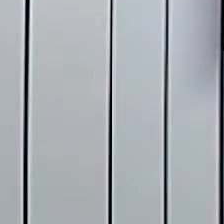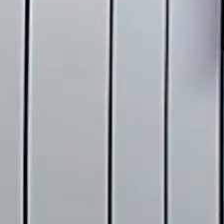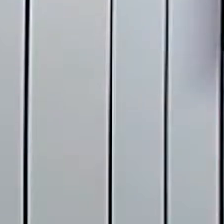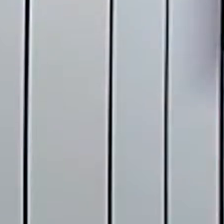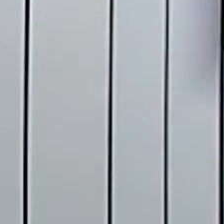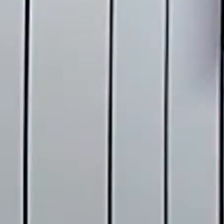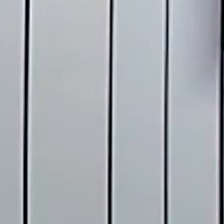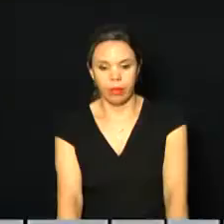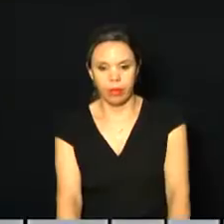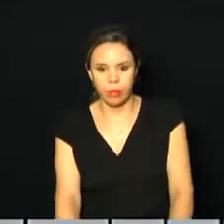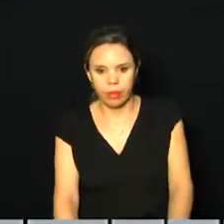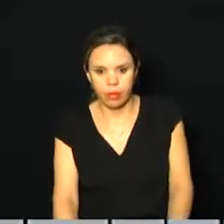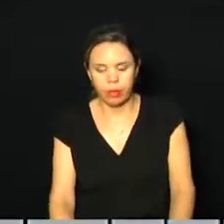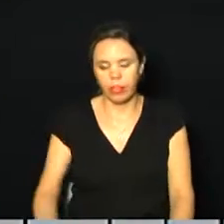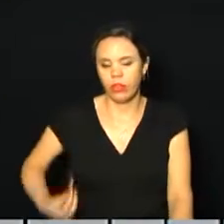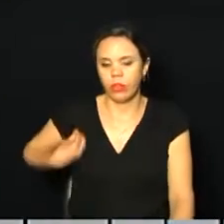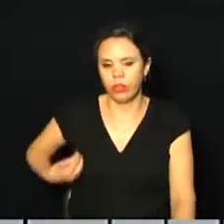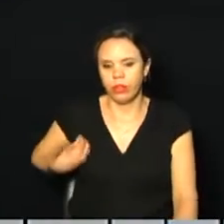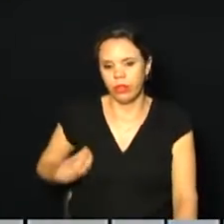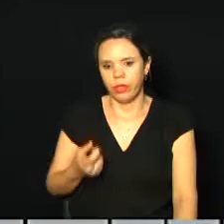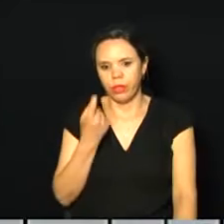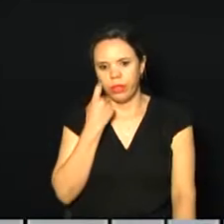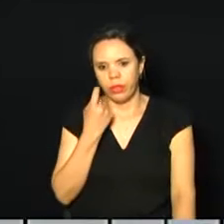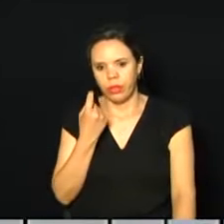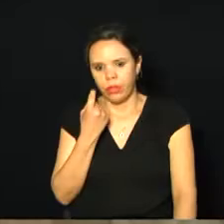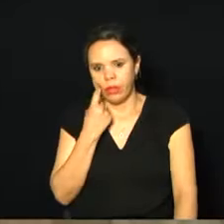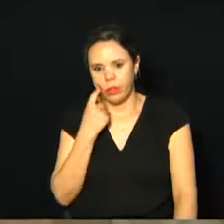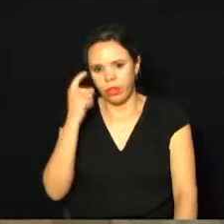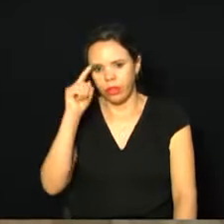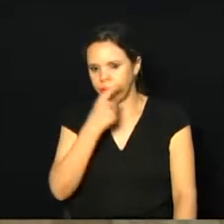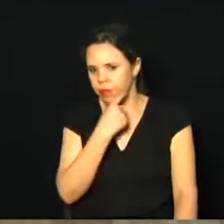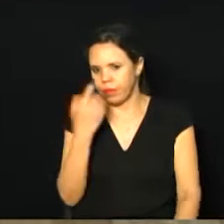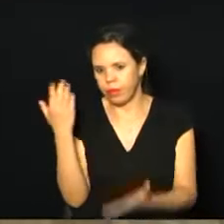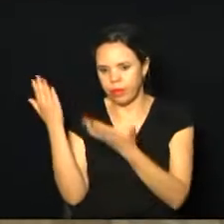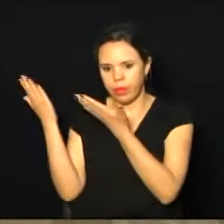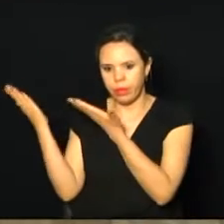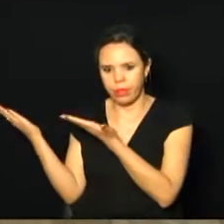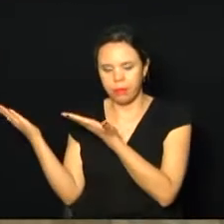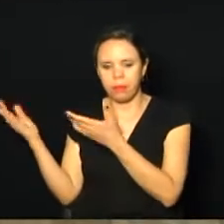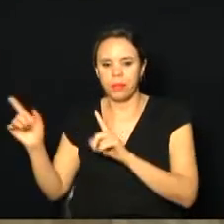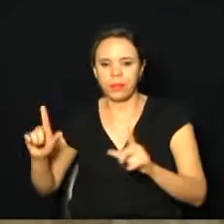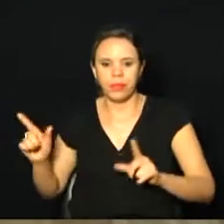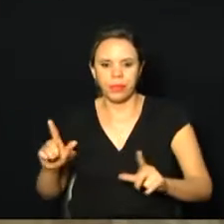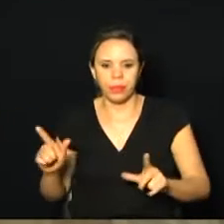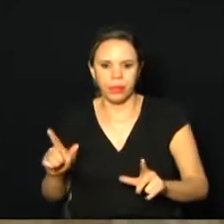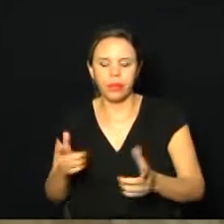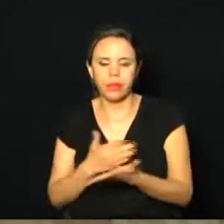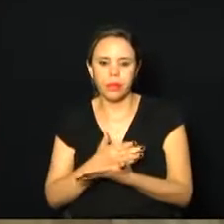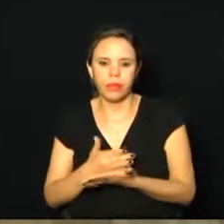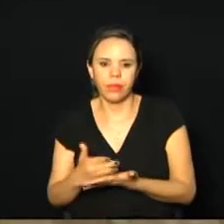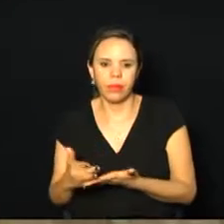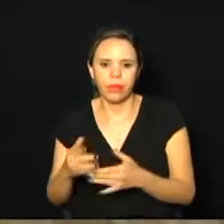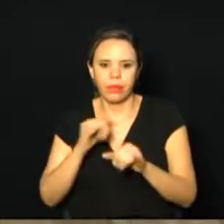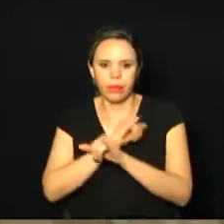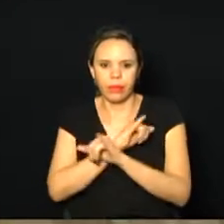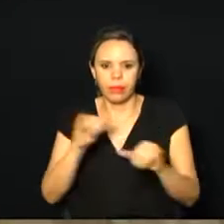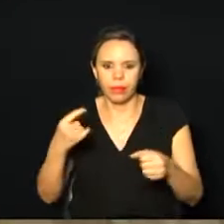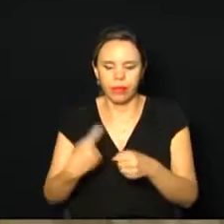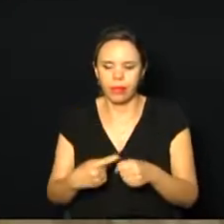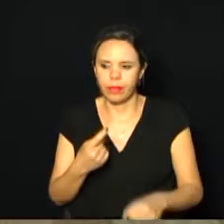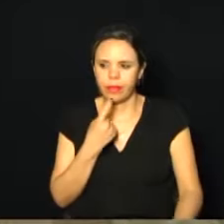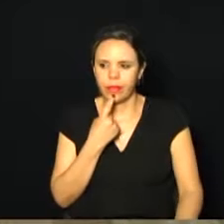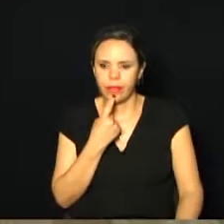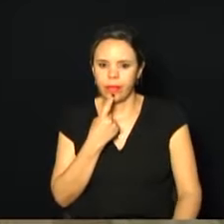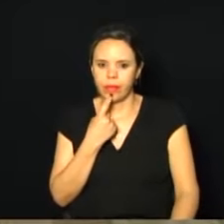Câmara Notícia de volta ao vivo nesta sexta-feira. A Mirna Abreu já está aqui nos nossos estúdios e nós começamos com as notícias da Metrópole